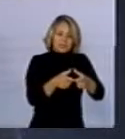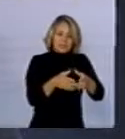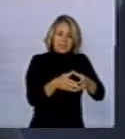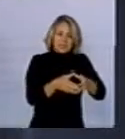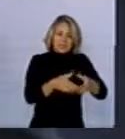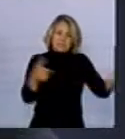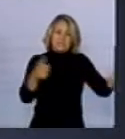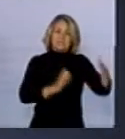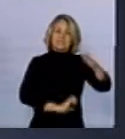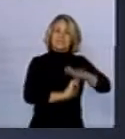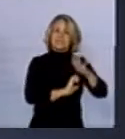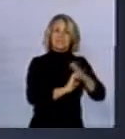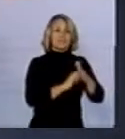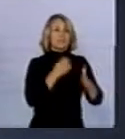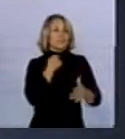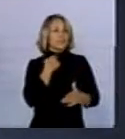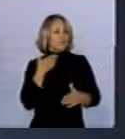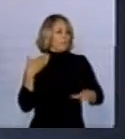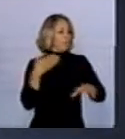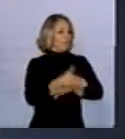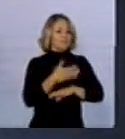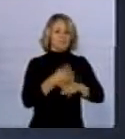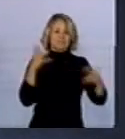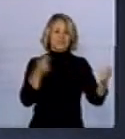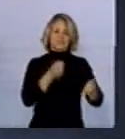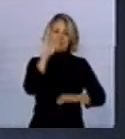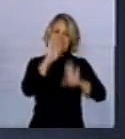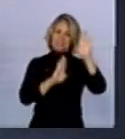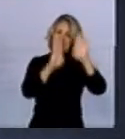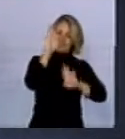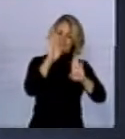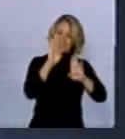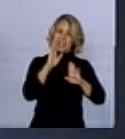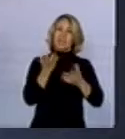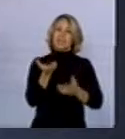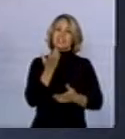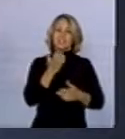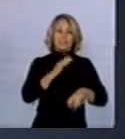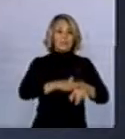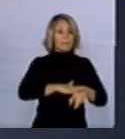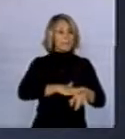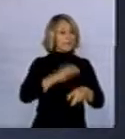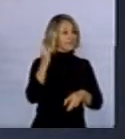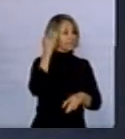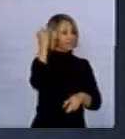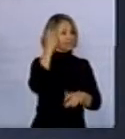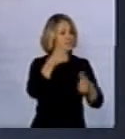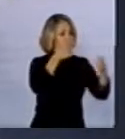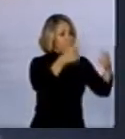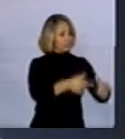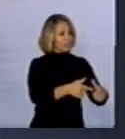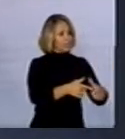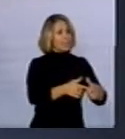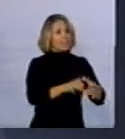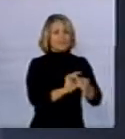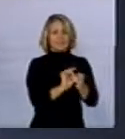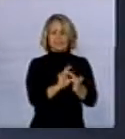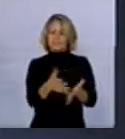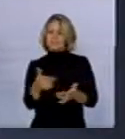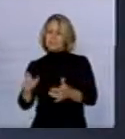ter condições de participar de todas as licitações, vão se interessar pelas grandes praças, permitindo que as empresas médias e